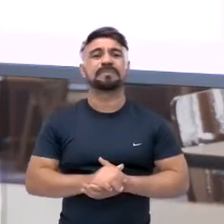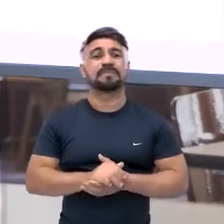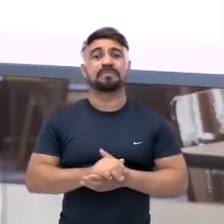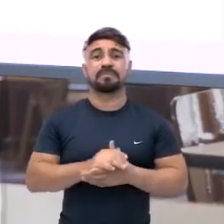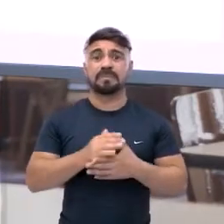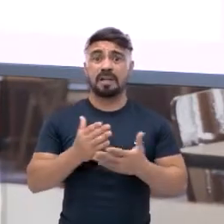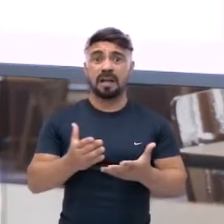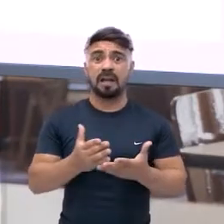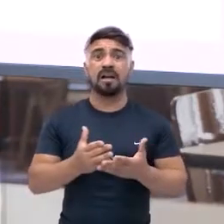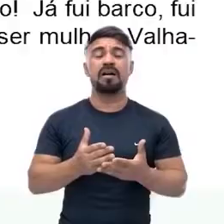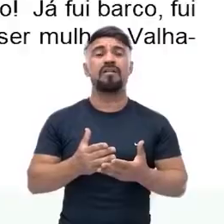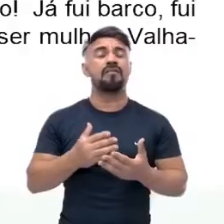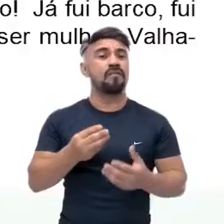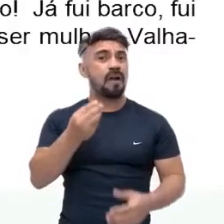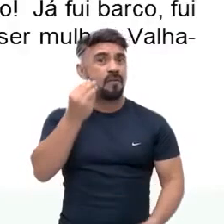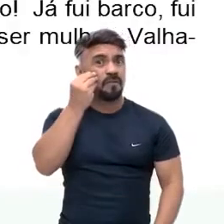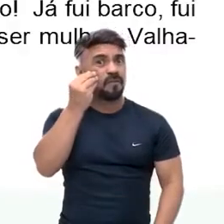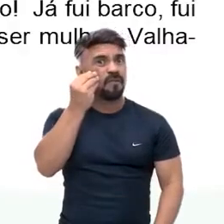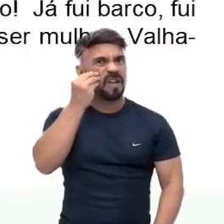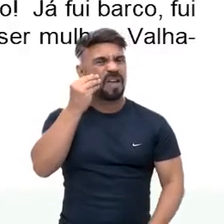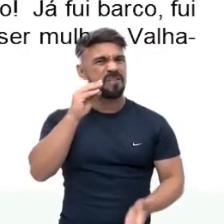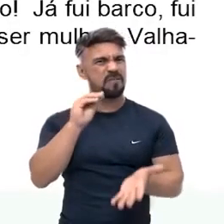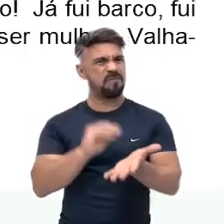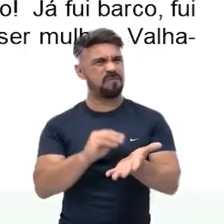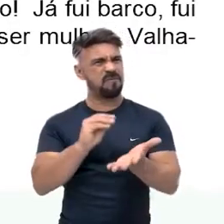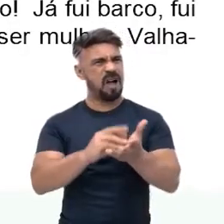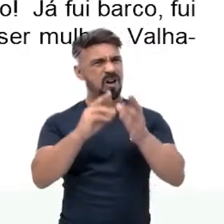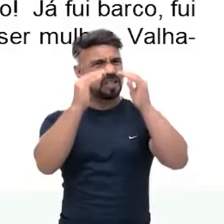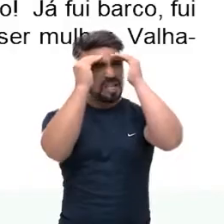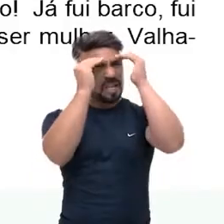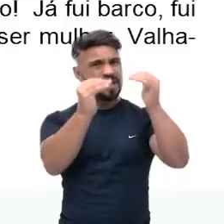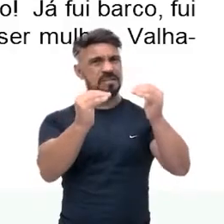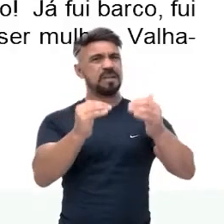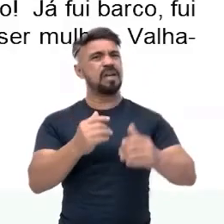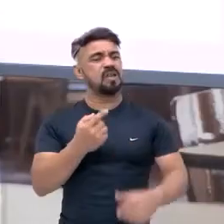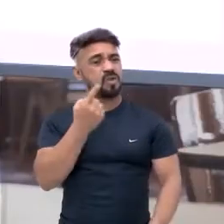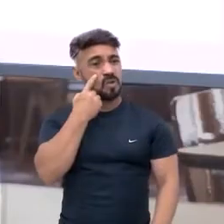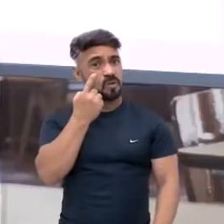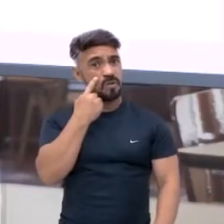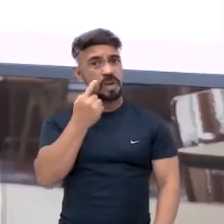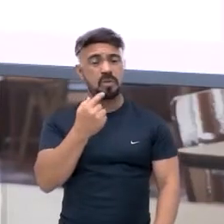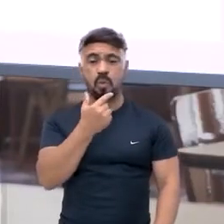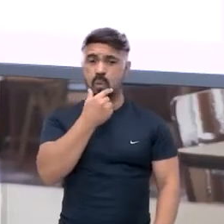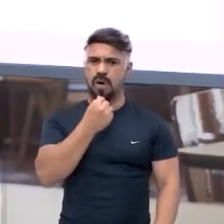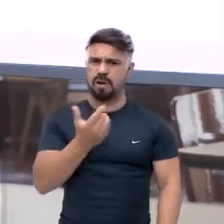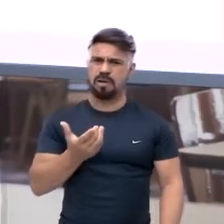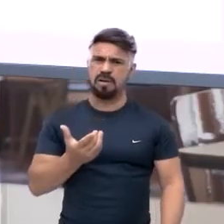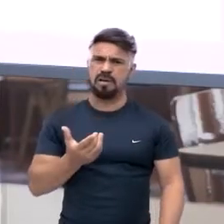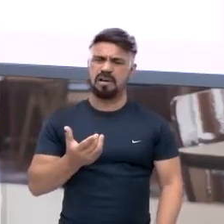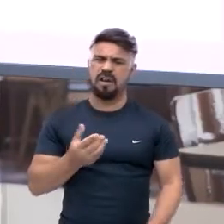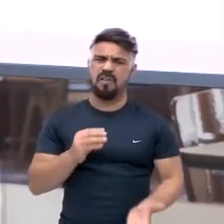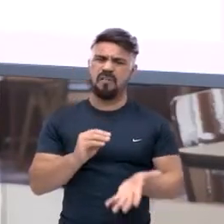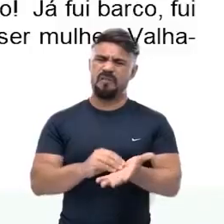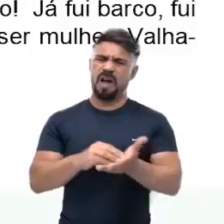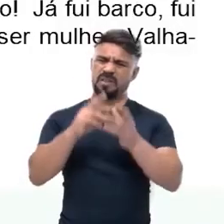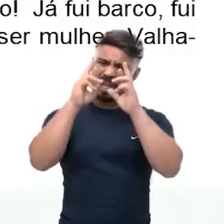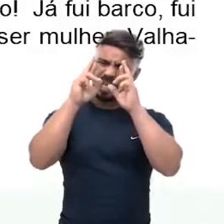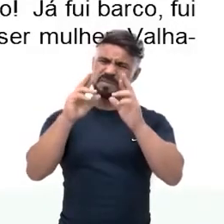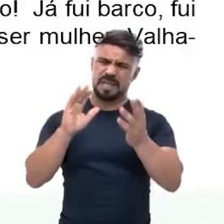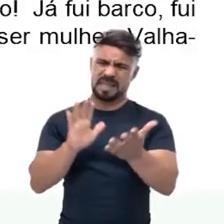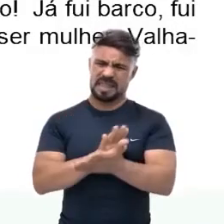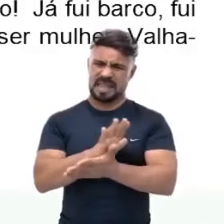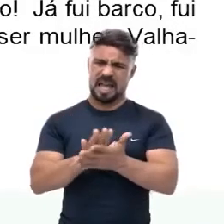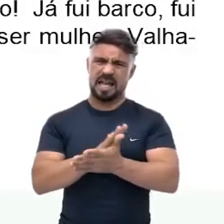o encourado diz: vá vendo a falta de respeito, viu? E João retruca: falta